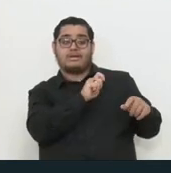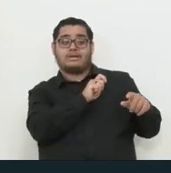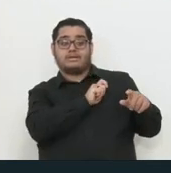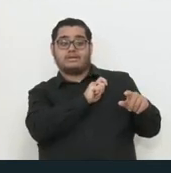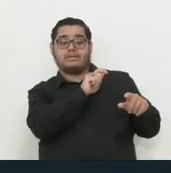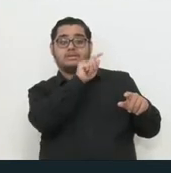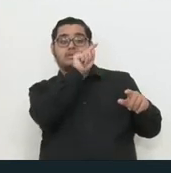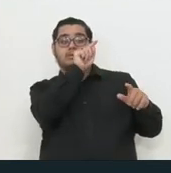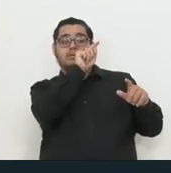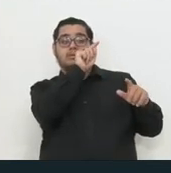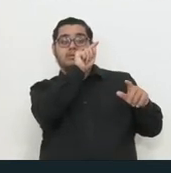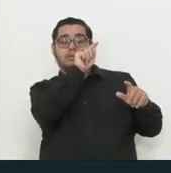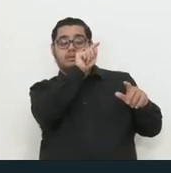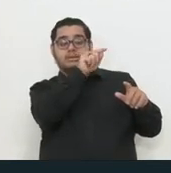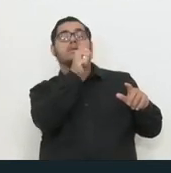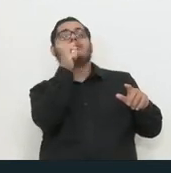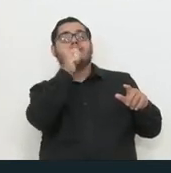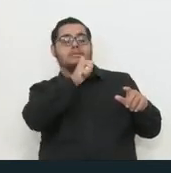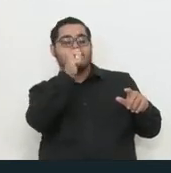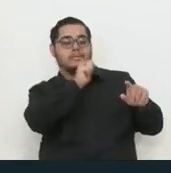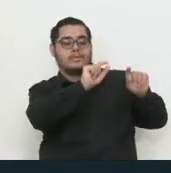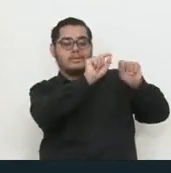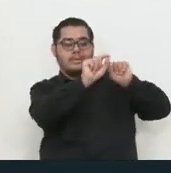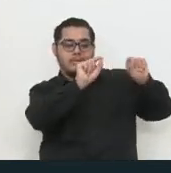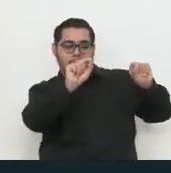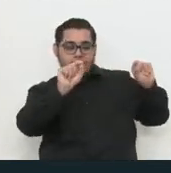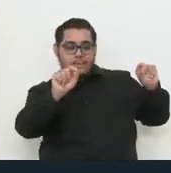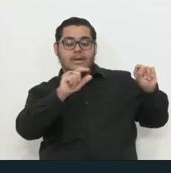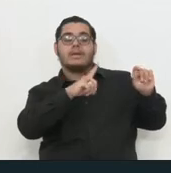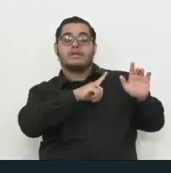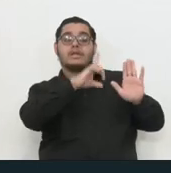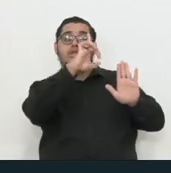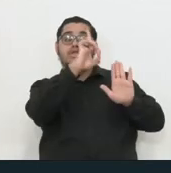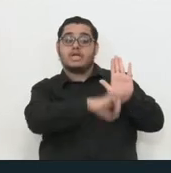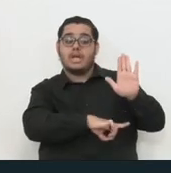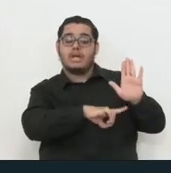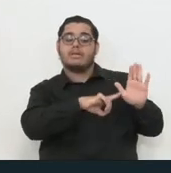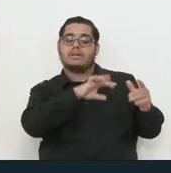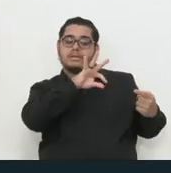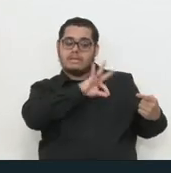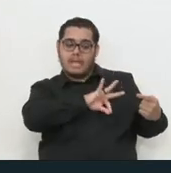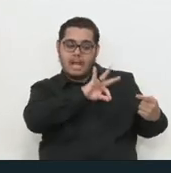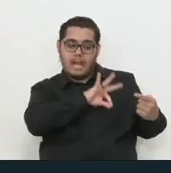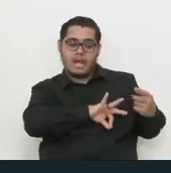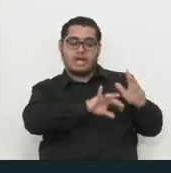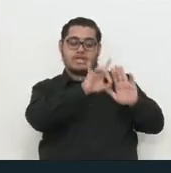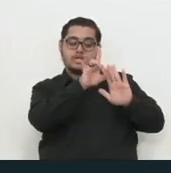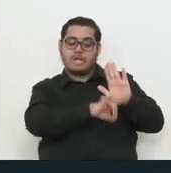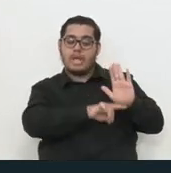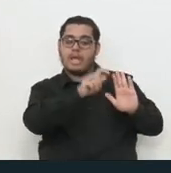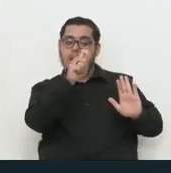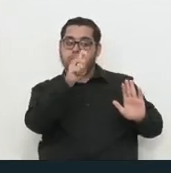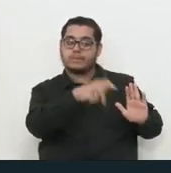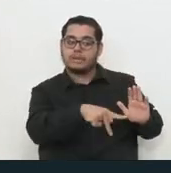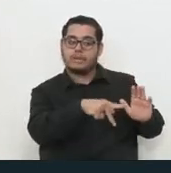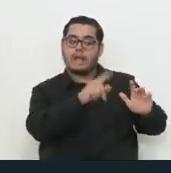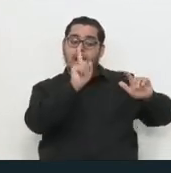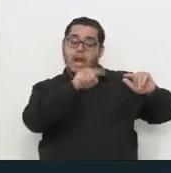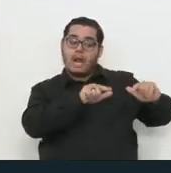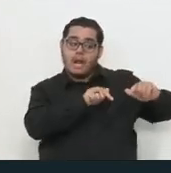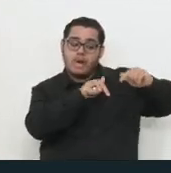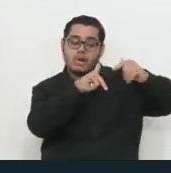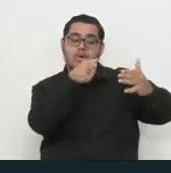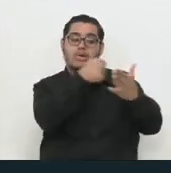a salário e aposentadoria é essa pauta que nós queremos e não